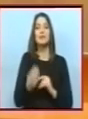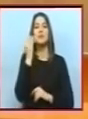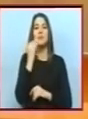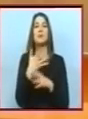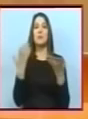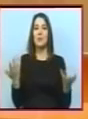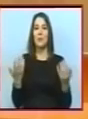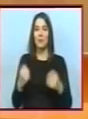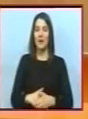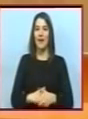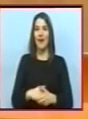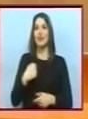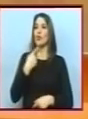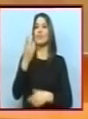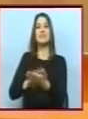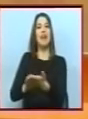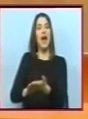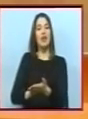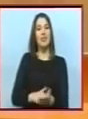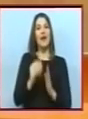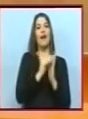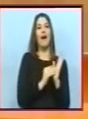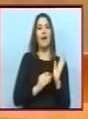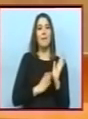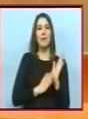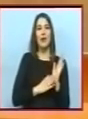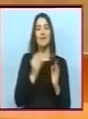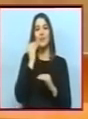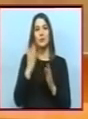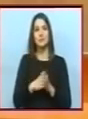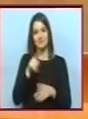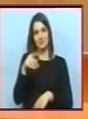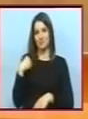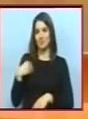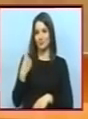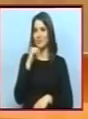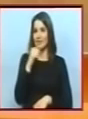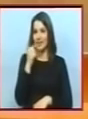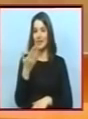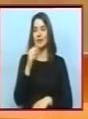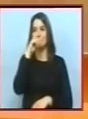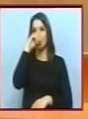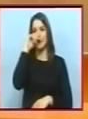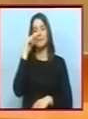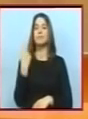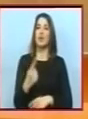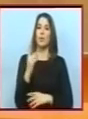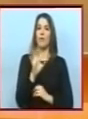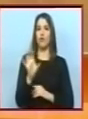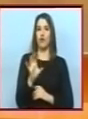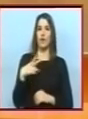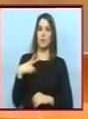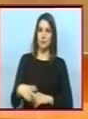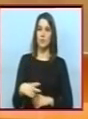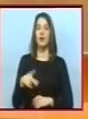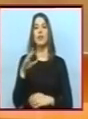coisa que eu deixei? Essa é uma preocupação muito comum e, de facto, existe um mecanismo em Portugal que